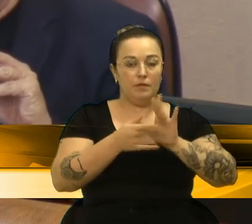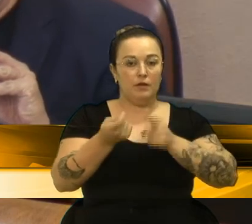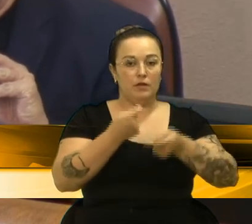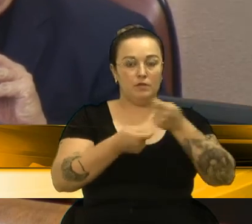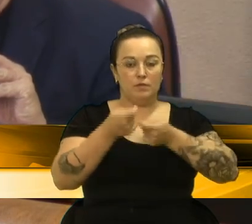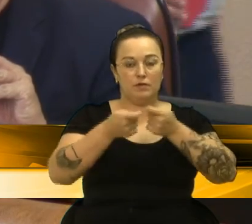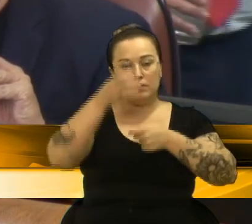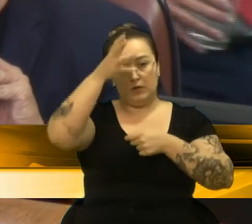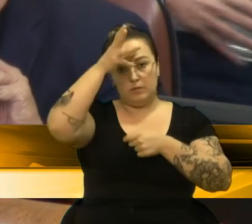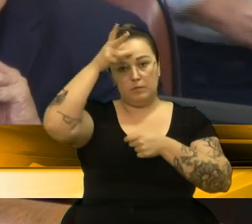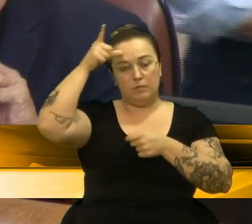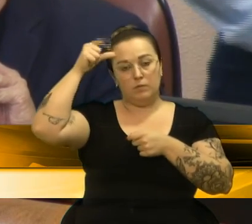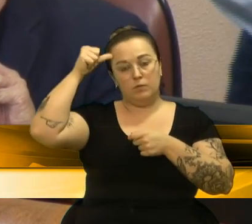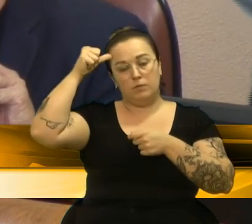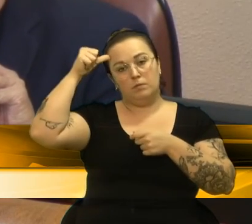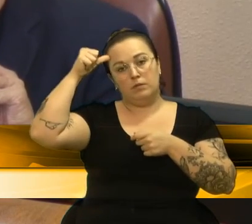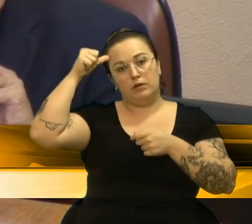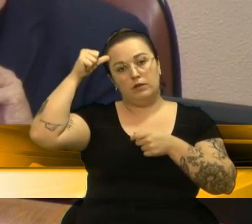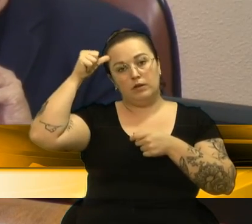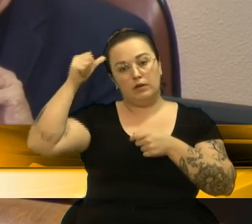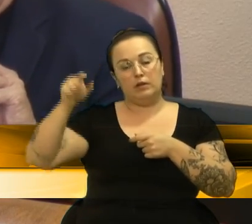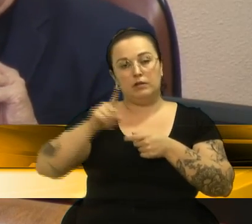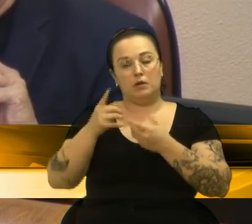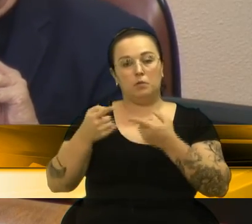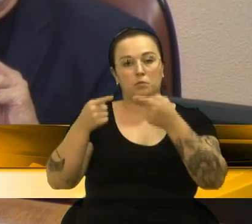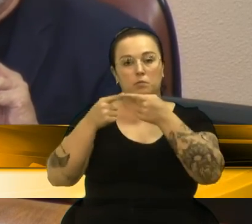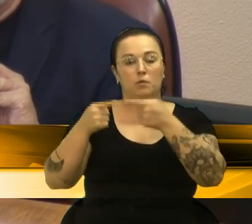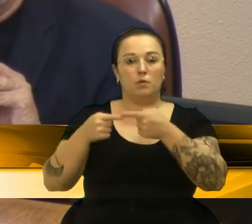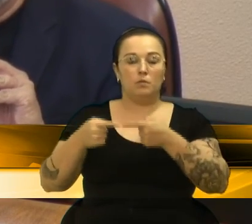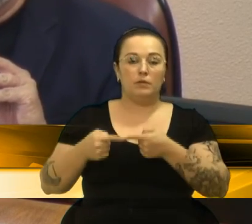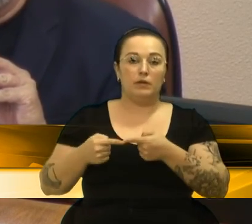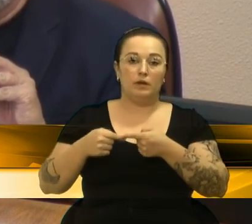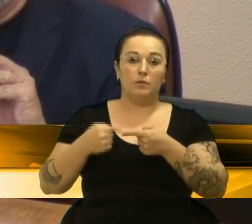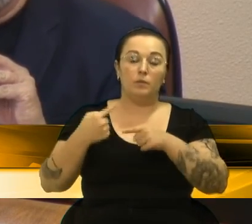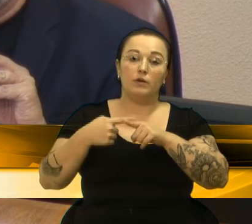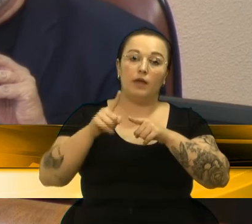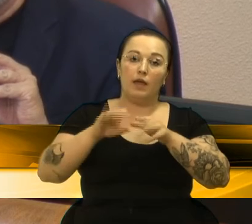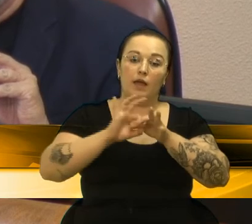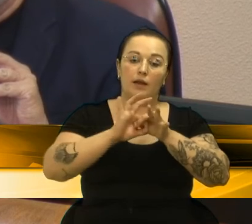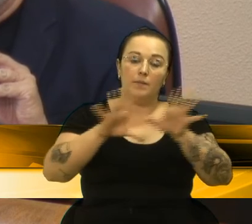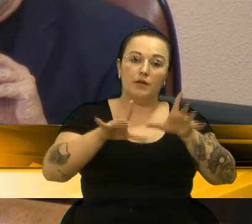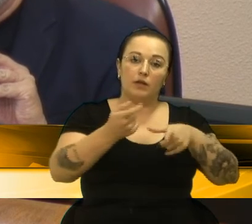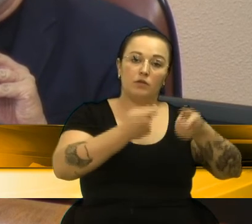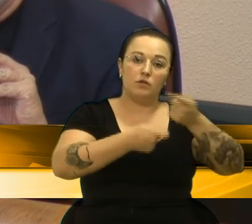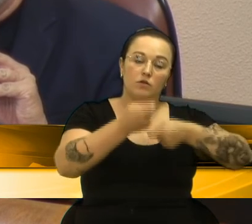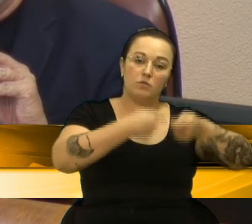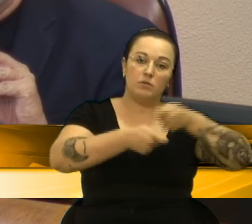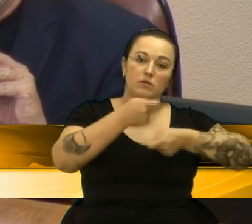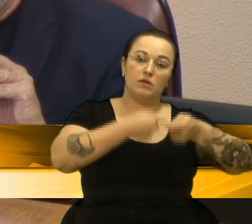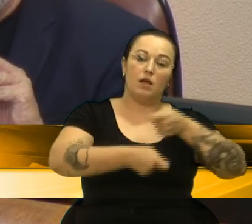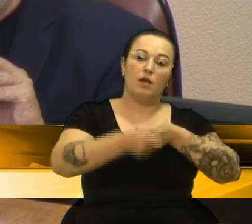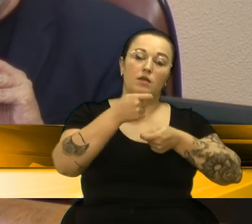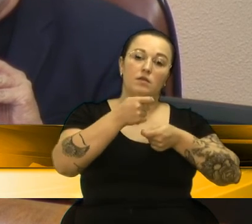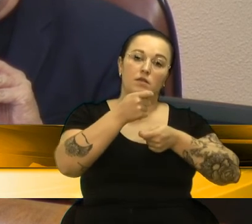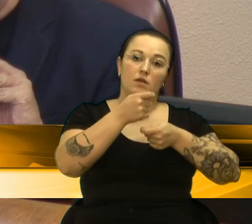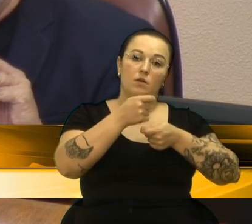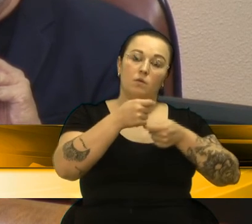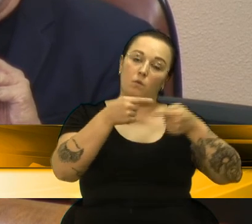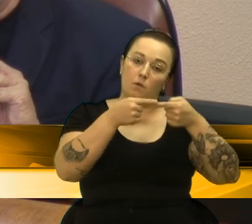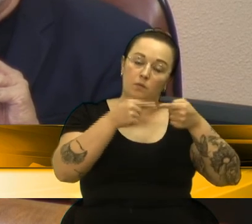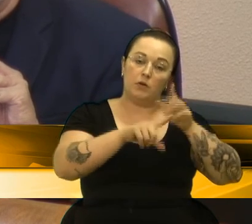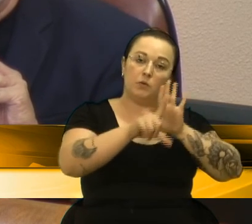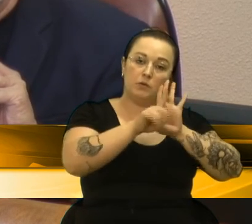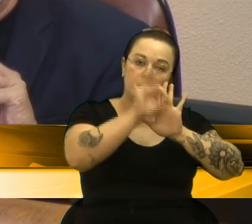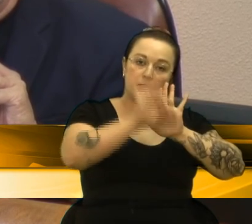são regrados pela discricionariedade, que nada mais é que a liberdade de ação administrativa dentro dos limites permitidos em lei. A lei